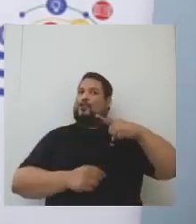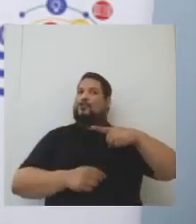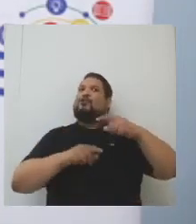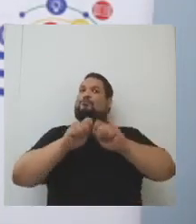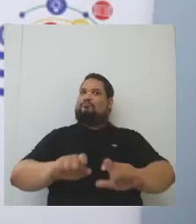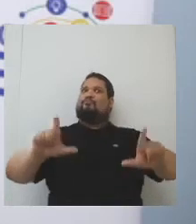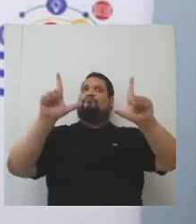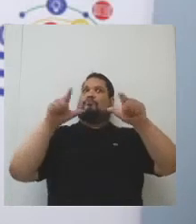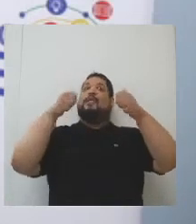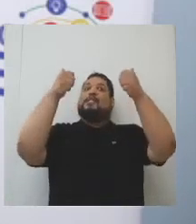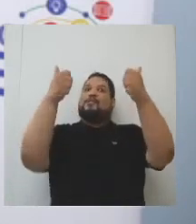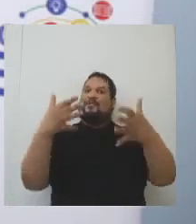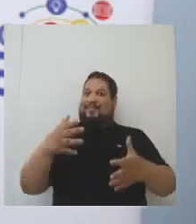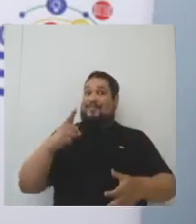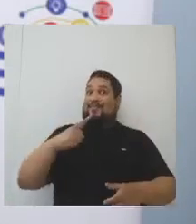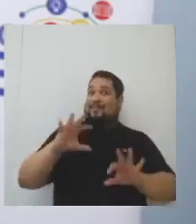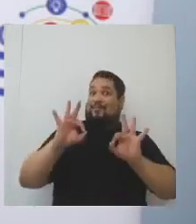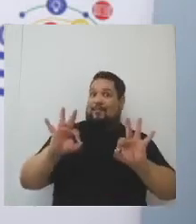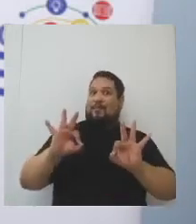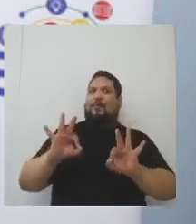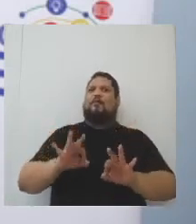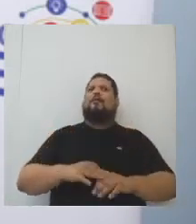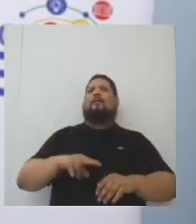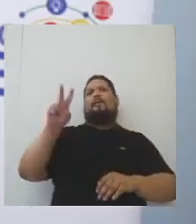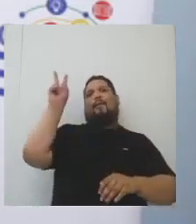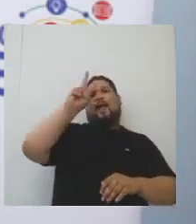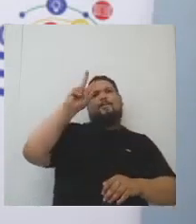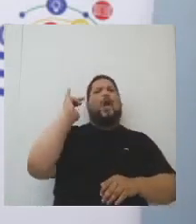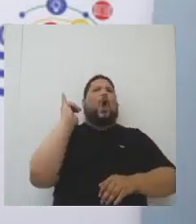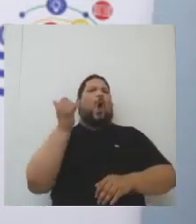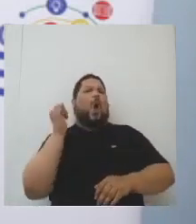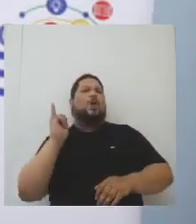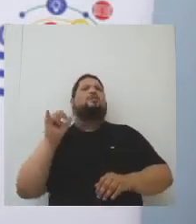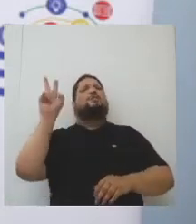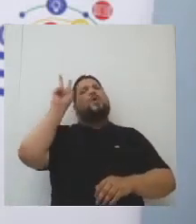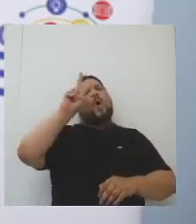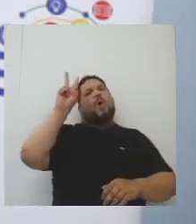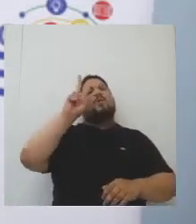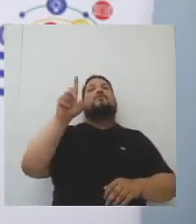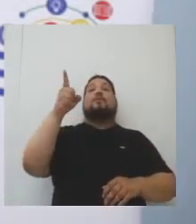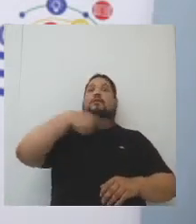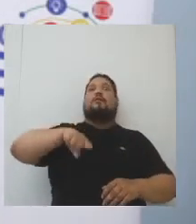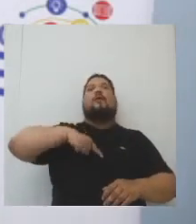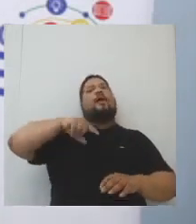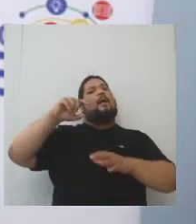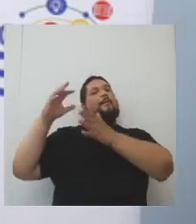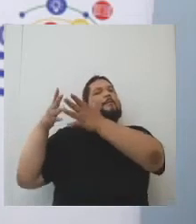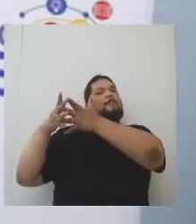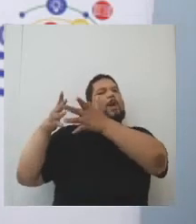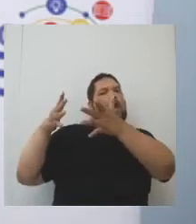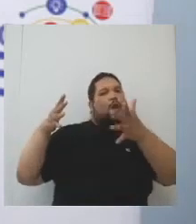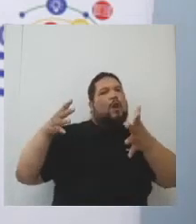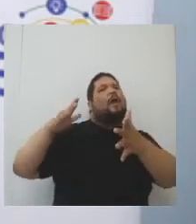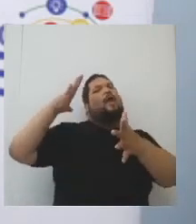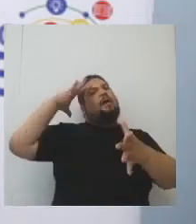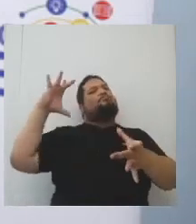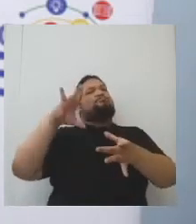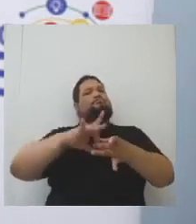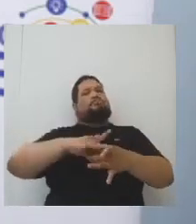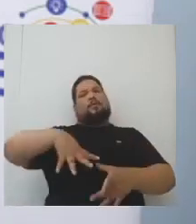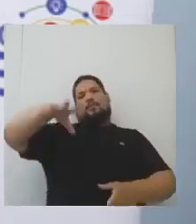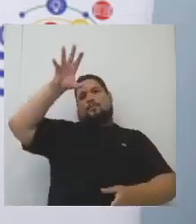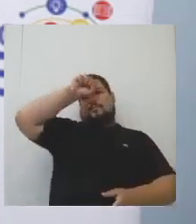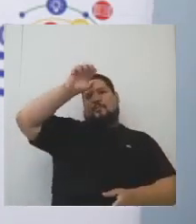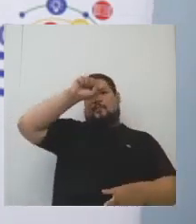televisão brasileira, né, assim, contando essa história. Então a gente precisa compreender, né, todos esses acontecimentos. E